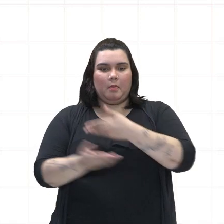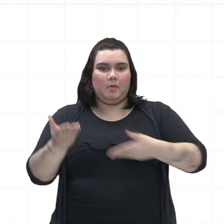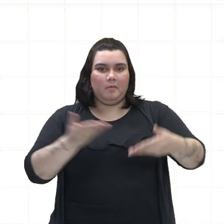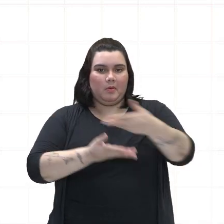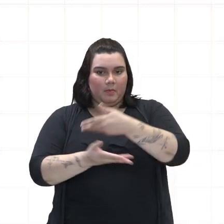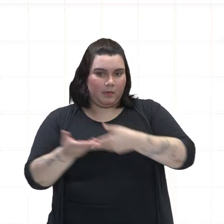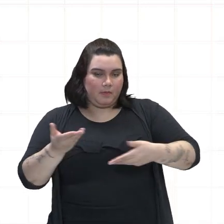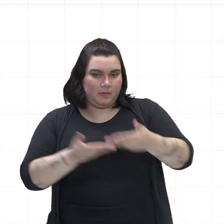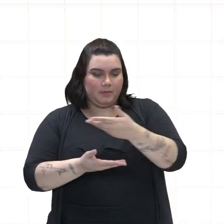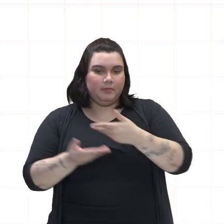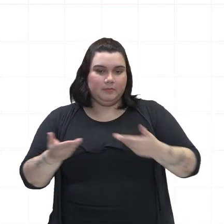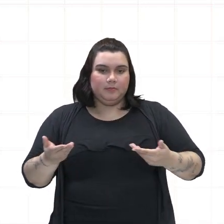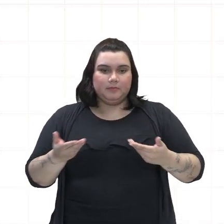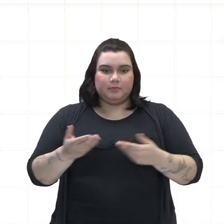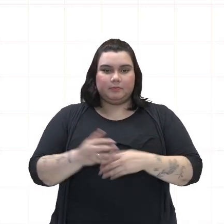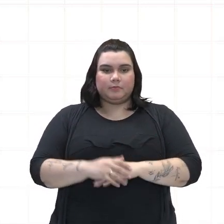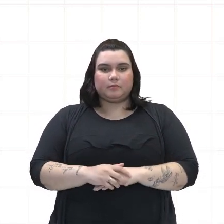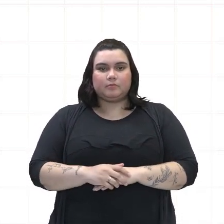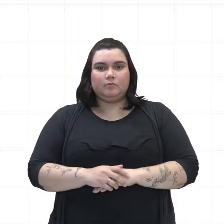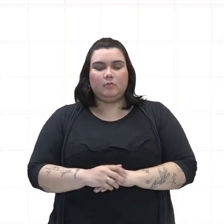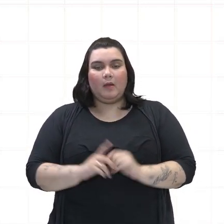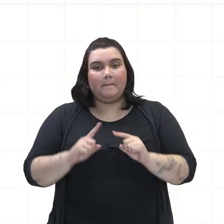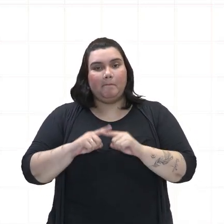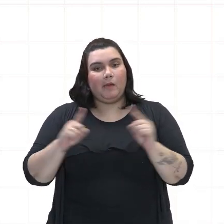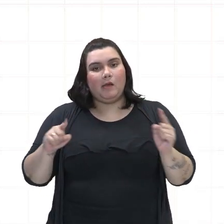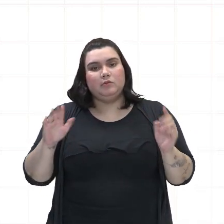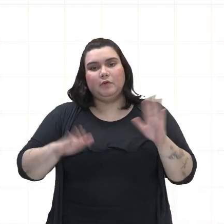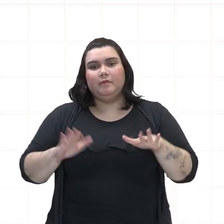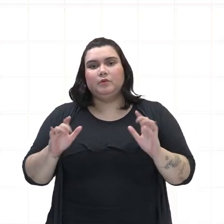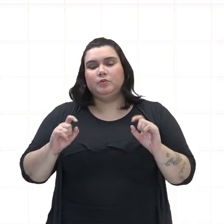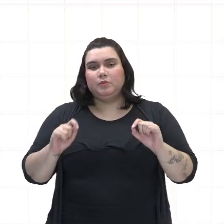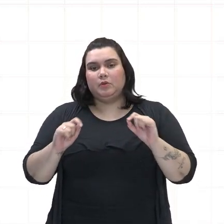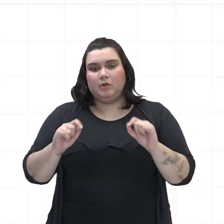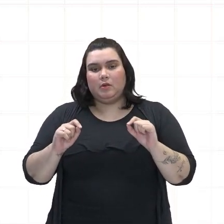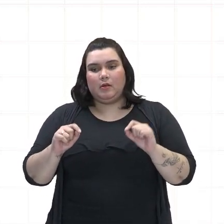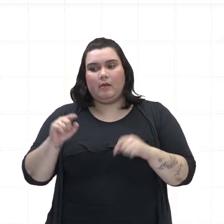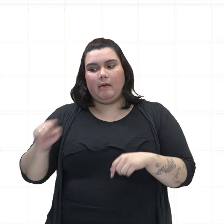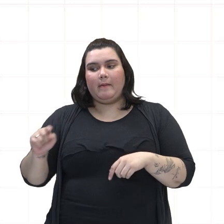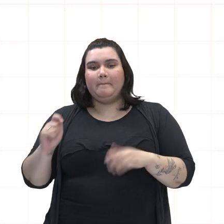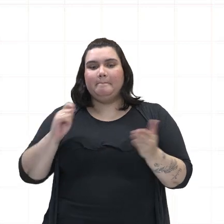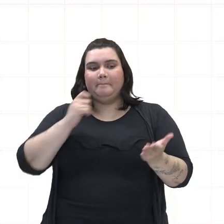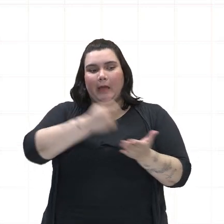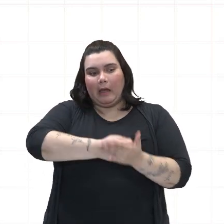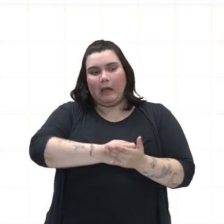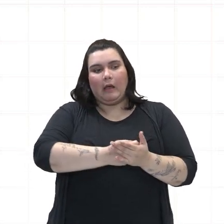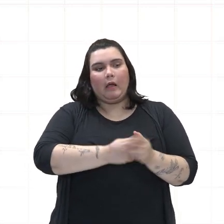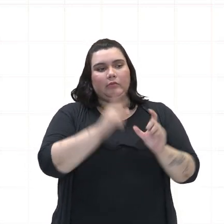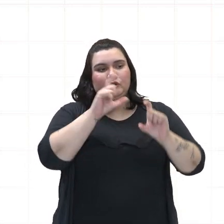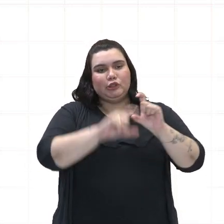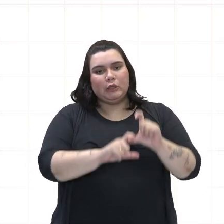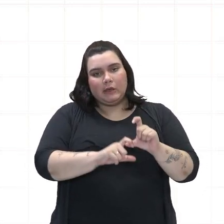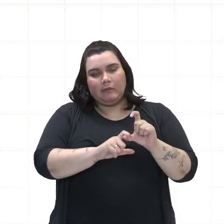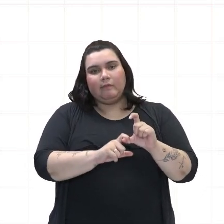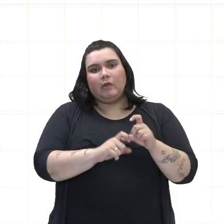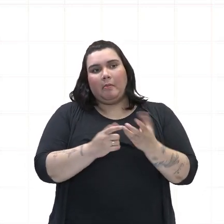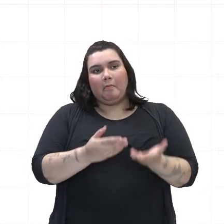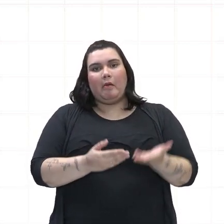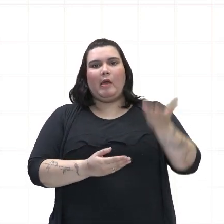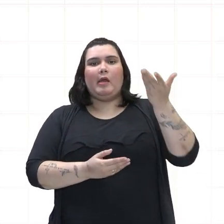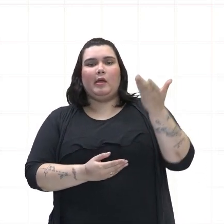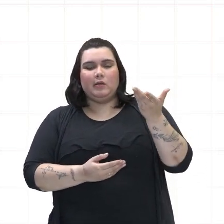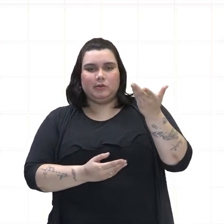essas dívidas. Só que, normalmente, esse seringueiro devia mais do que ele conseguia pagar com o produto